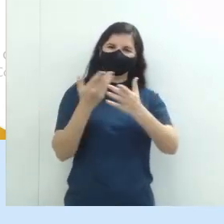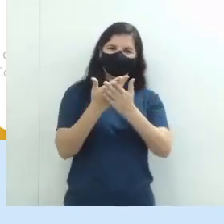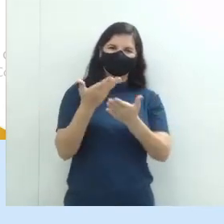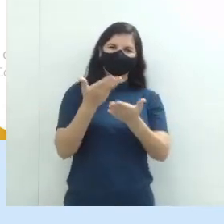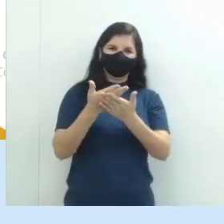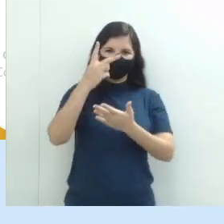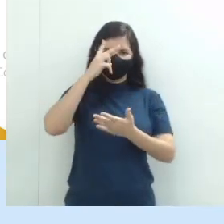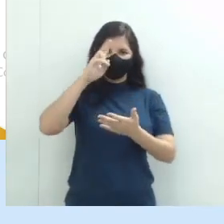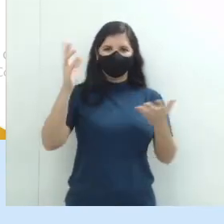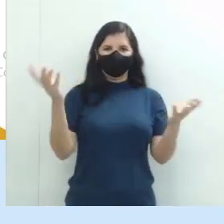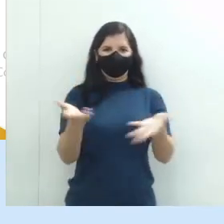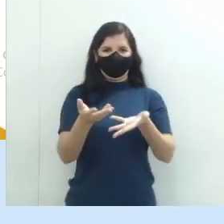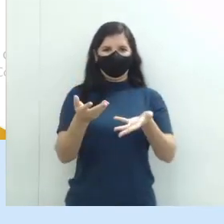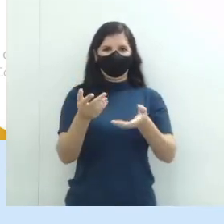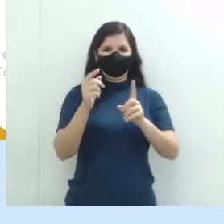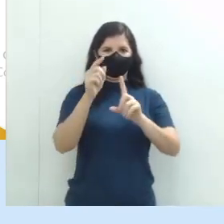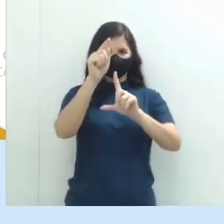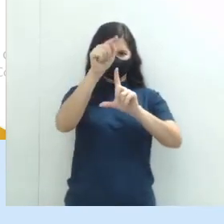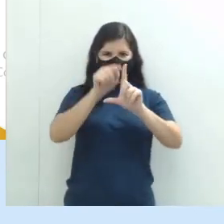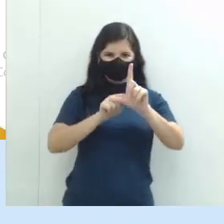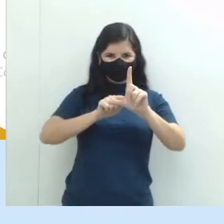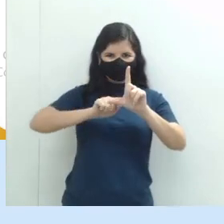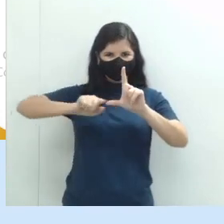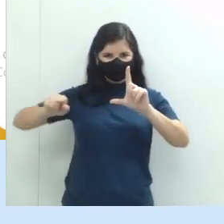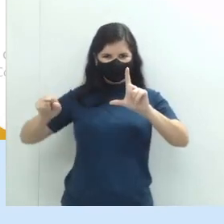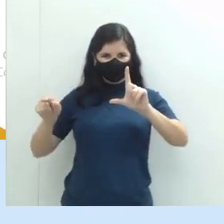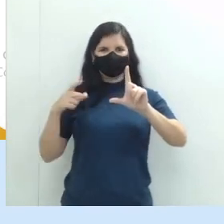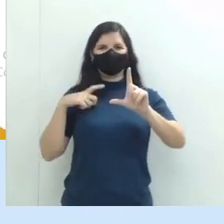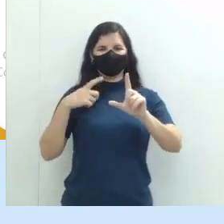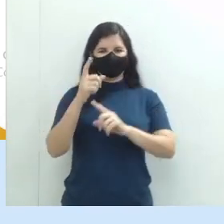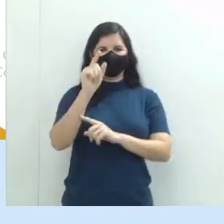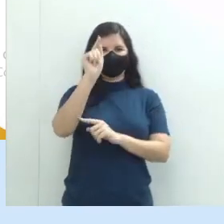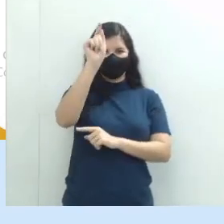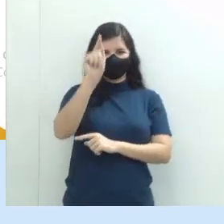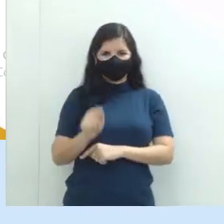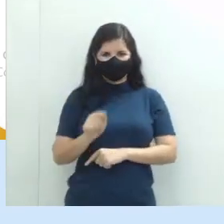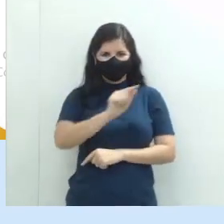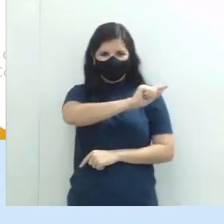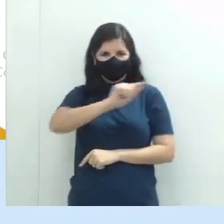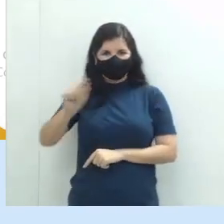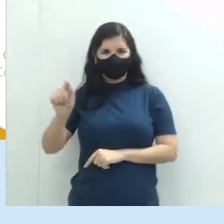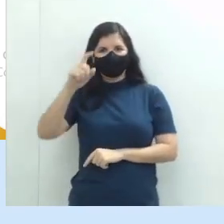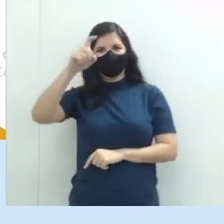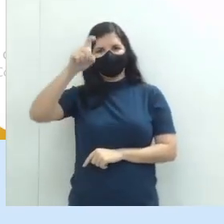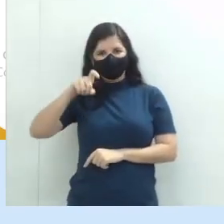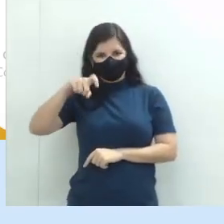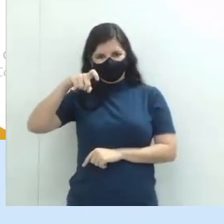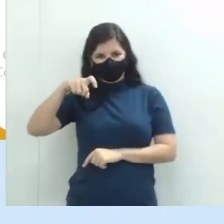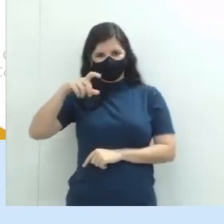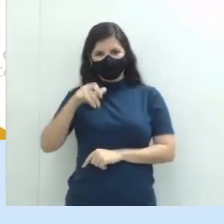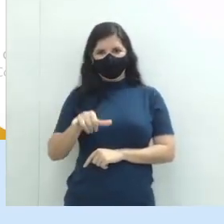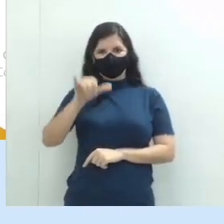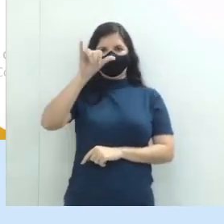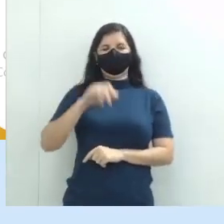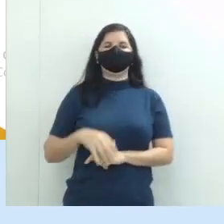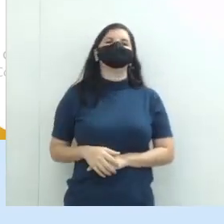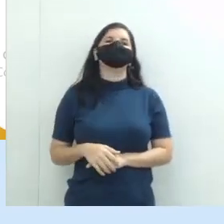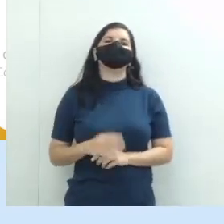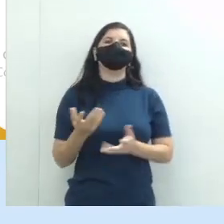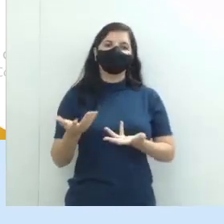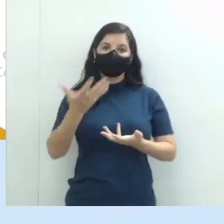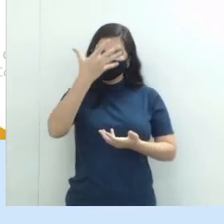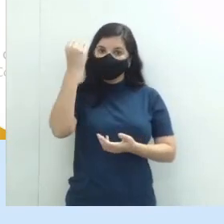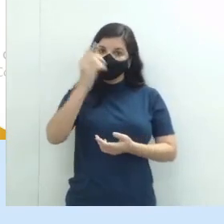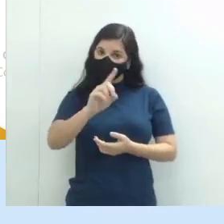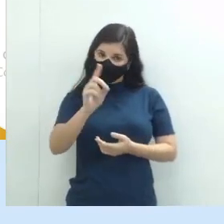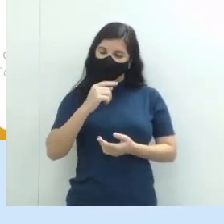vai relembrar pares ordenados, domínio X, imagem Y, tá? Não esquece, porque a gente vai fazer